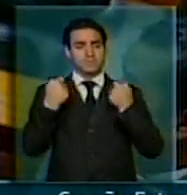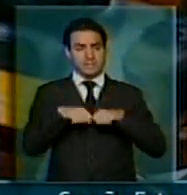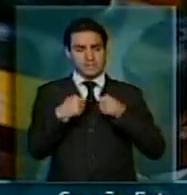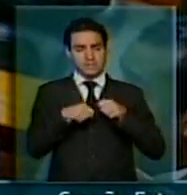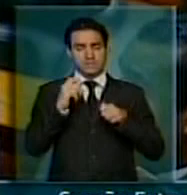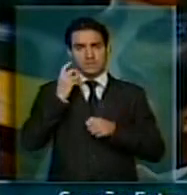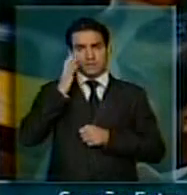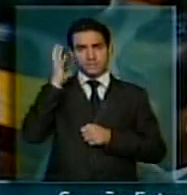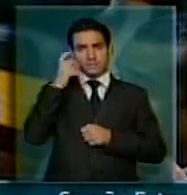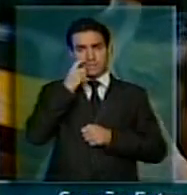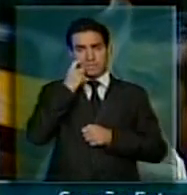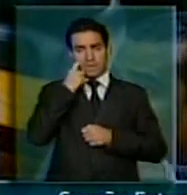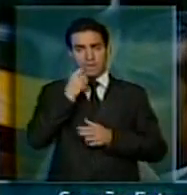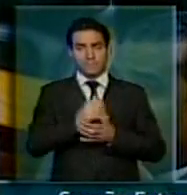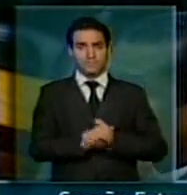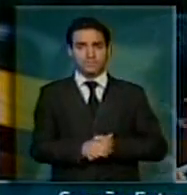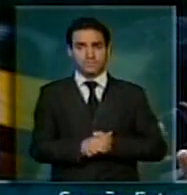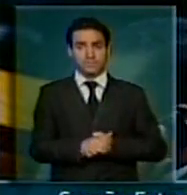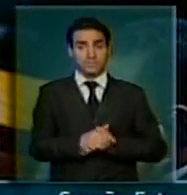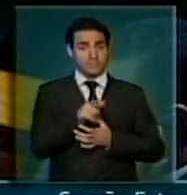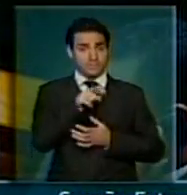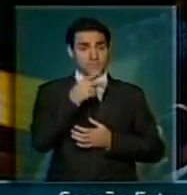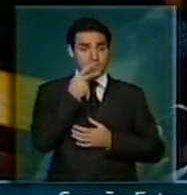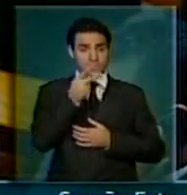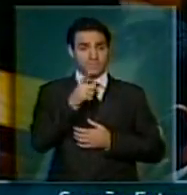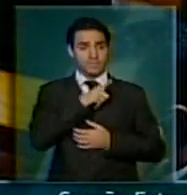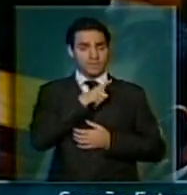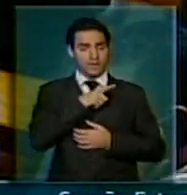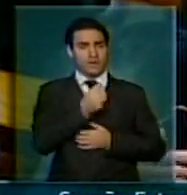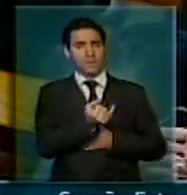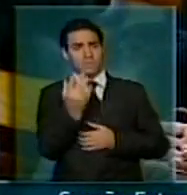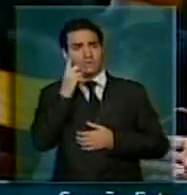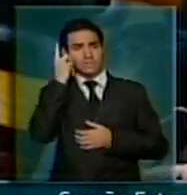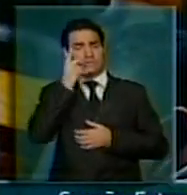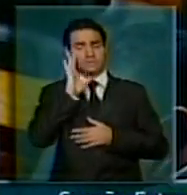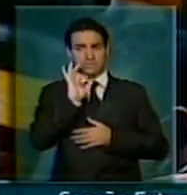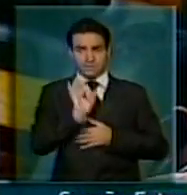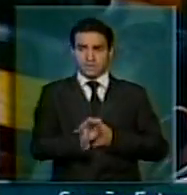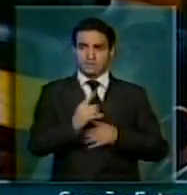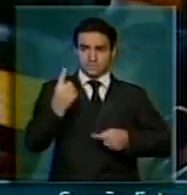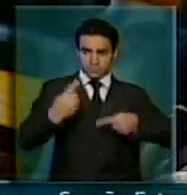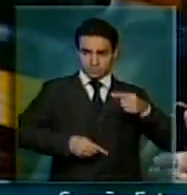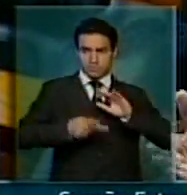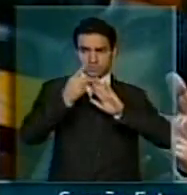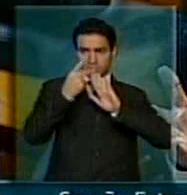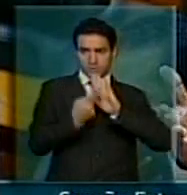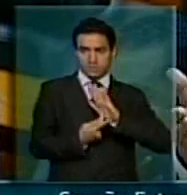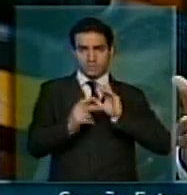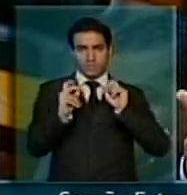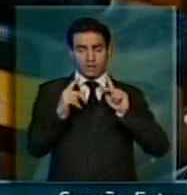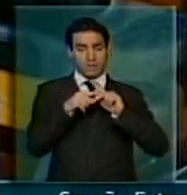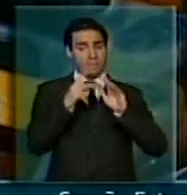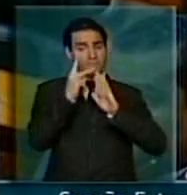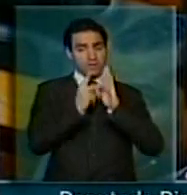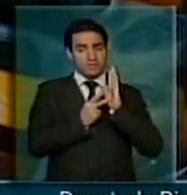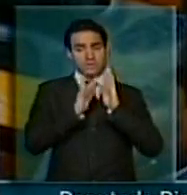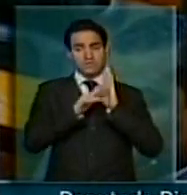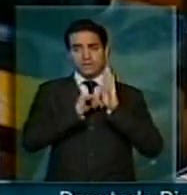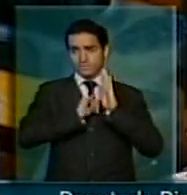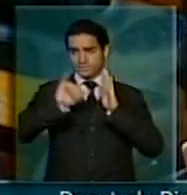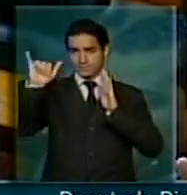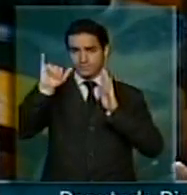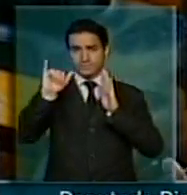resolvido. A senhora anuncia que há número regimental para discussão do projeto. O projeto já foi